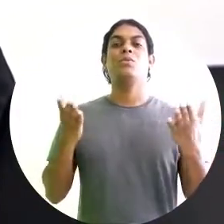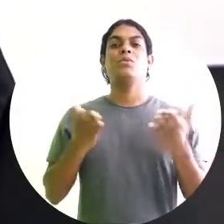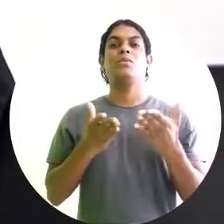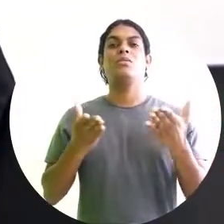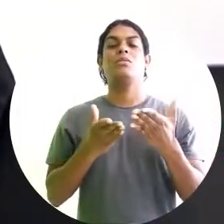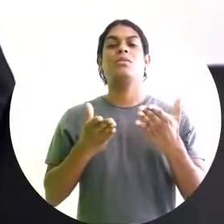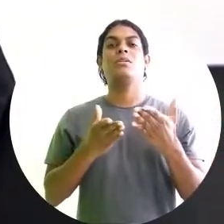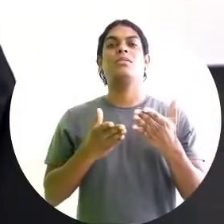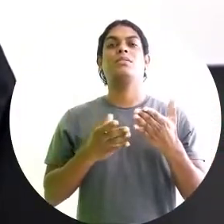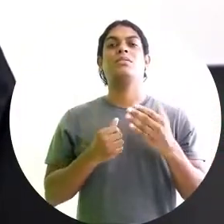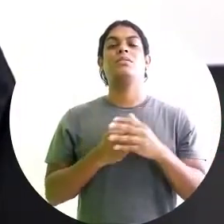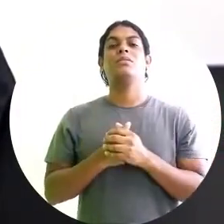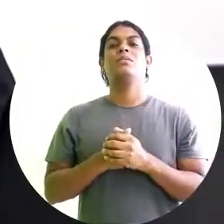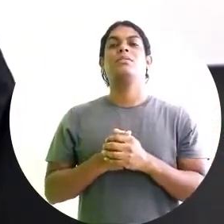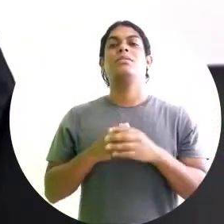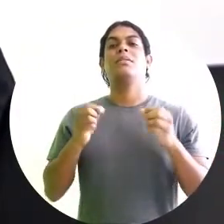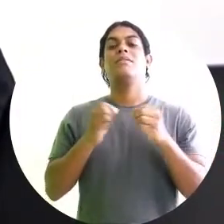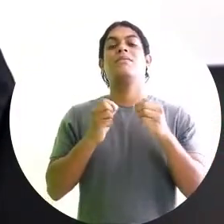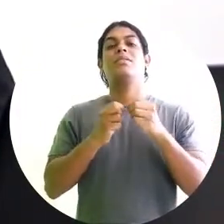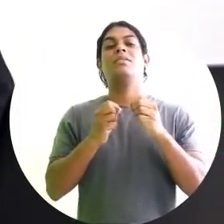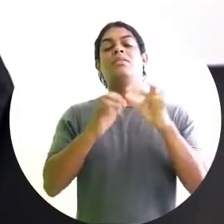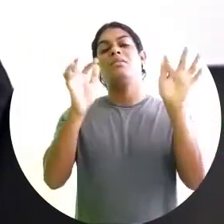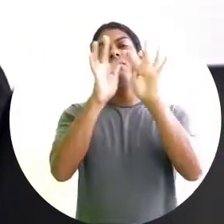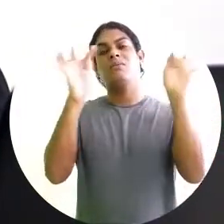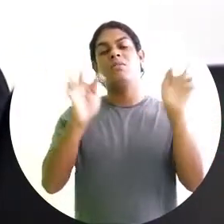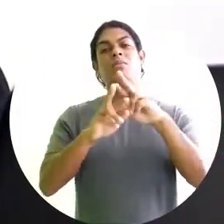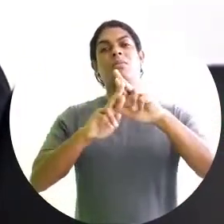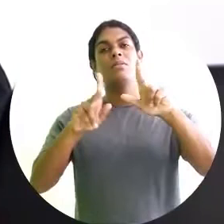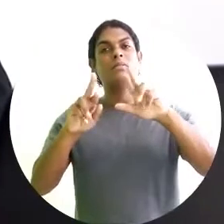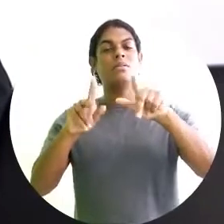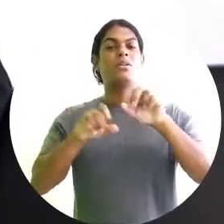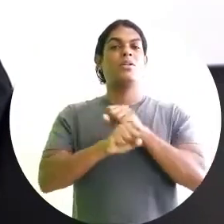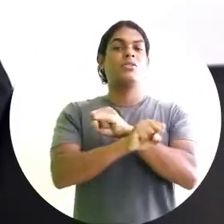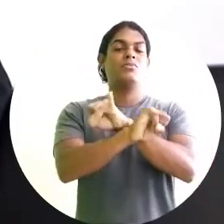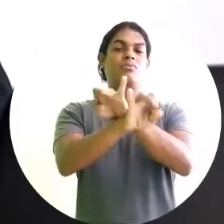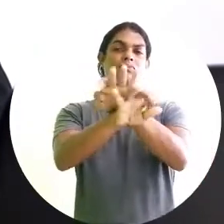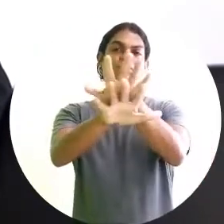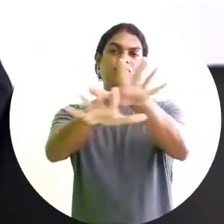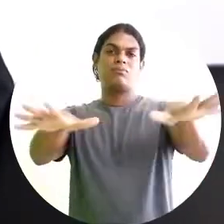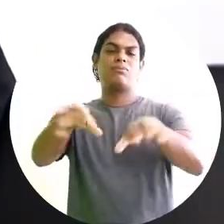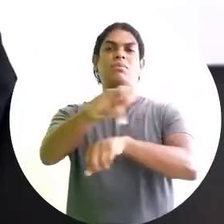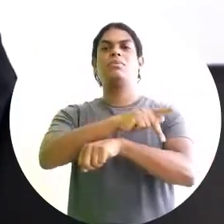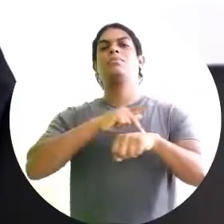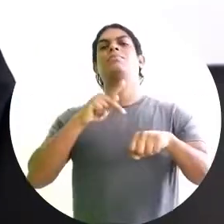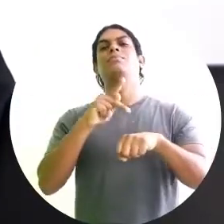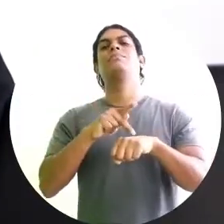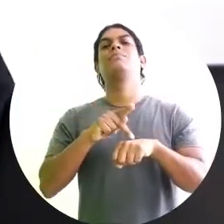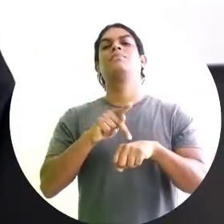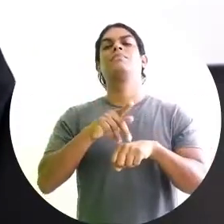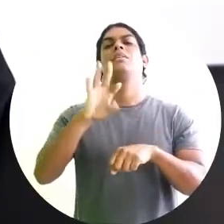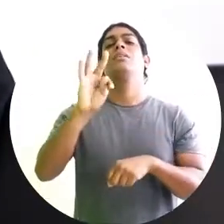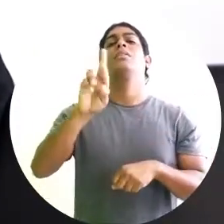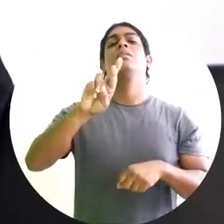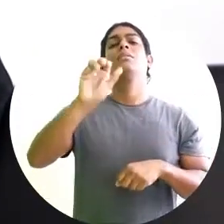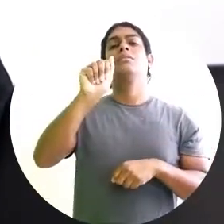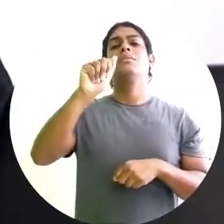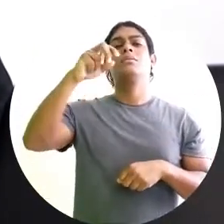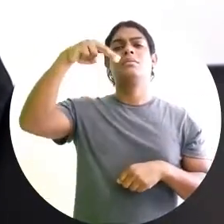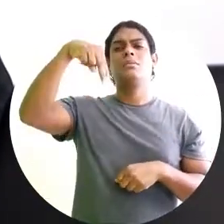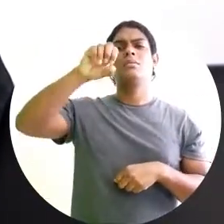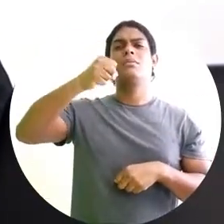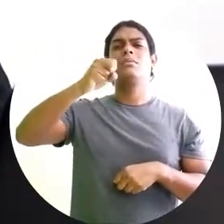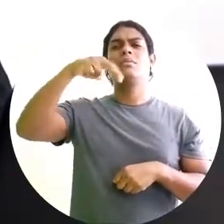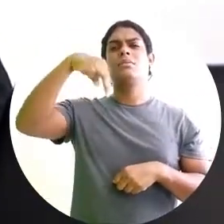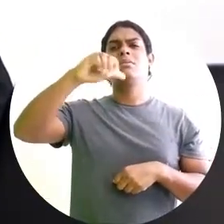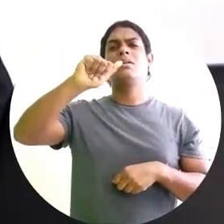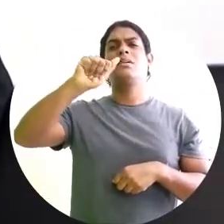produção agora passa a ser robotizada e que é repassada por esses países, esses institutos